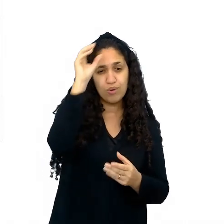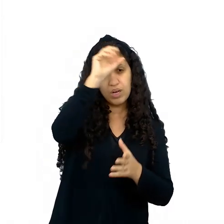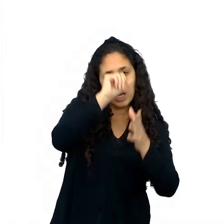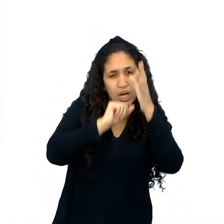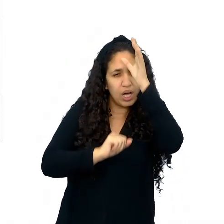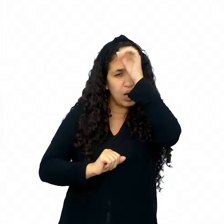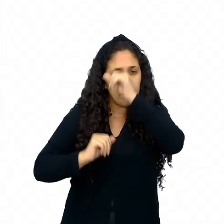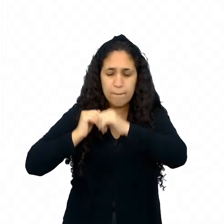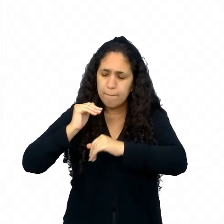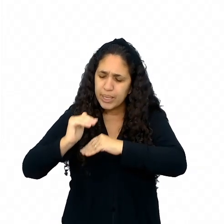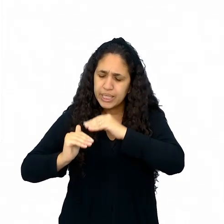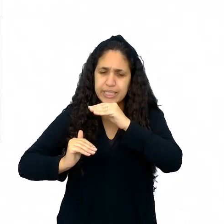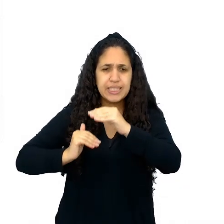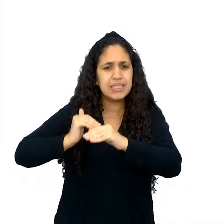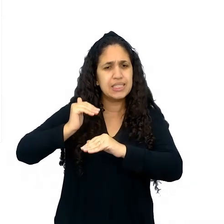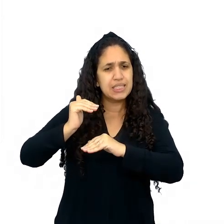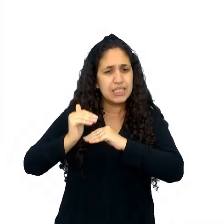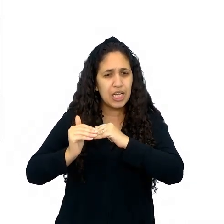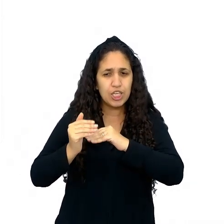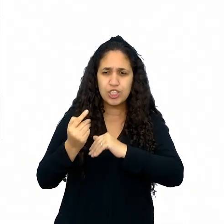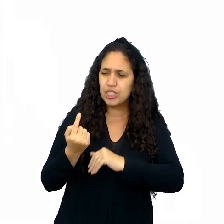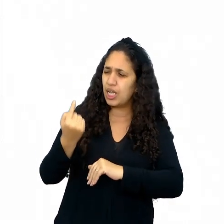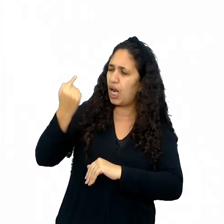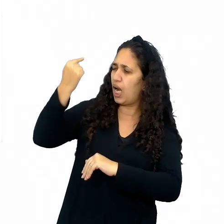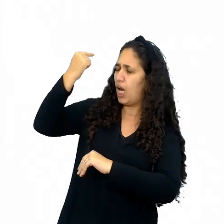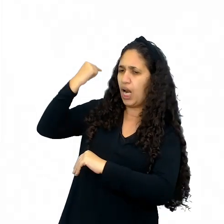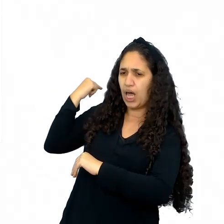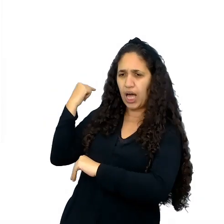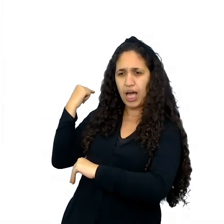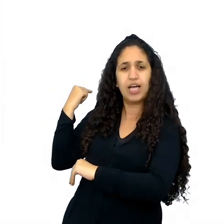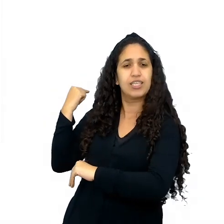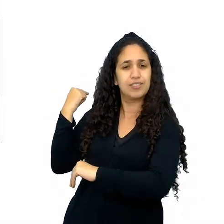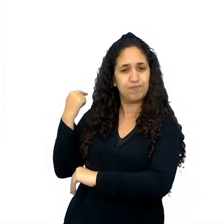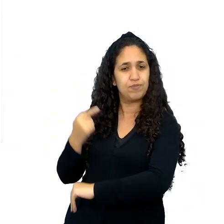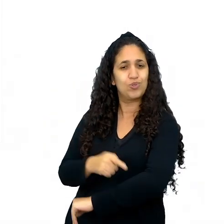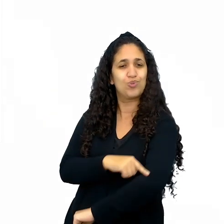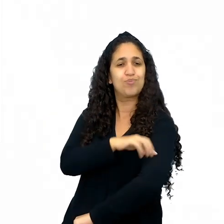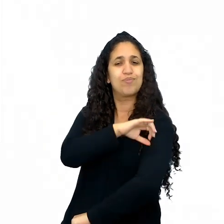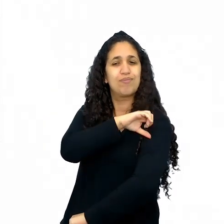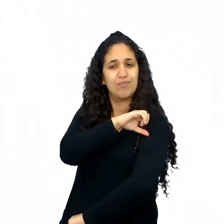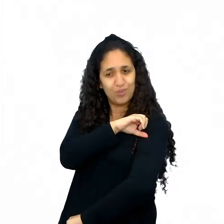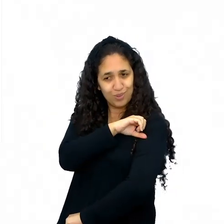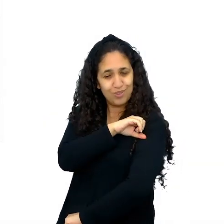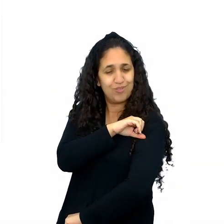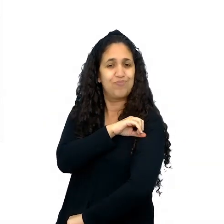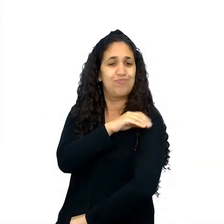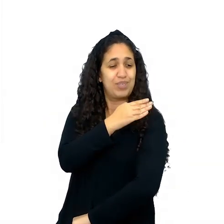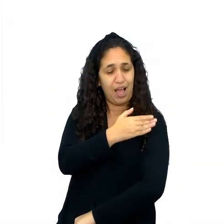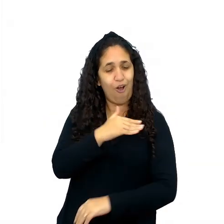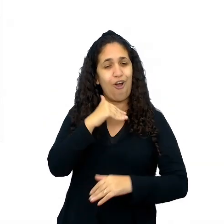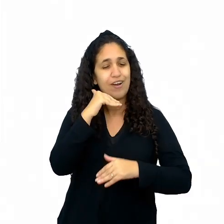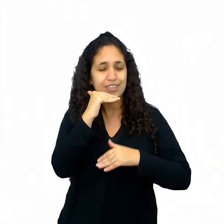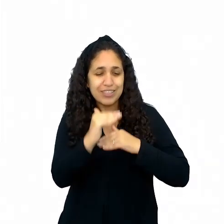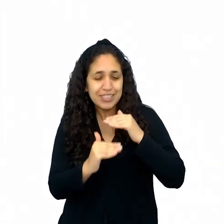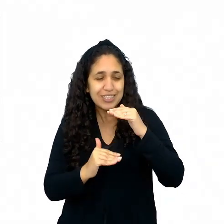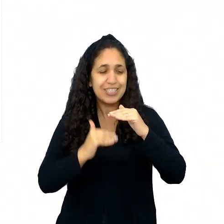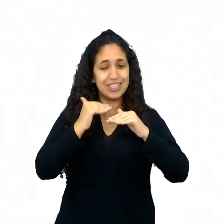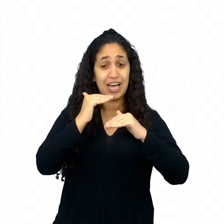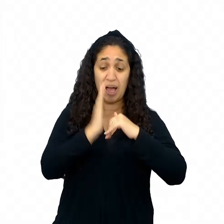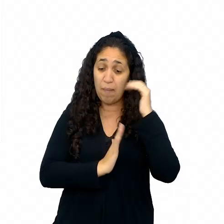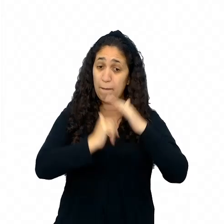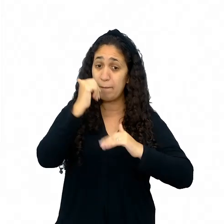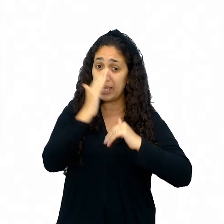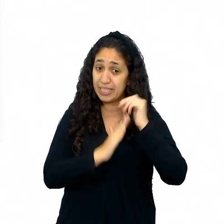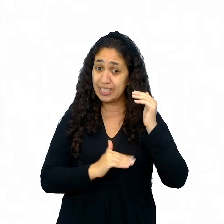que ele deveria ter desenvolvido, então, lá nos anos anteriores, do ensino fundamental, para que ele desenvolva as habilidades que